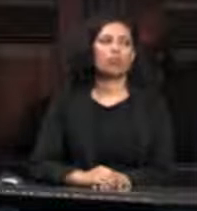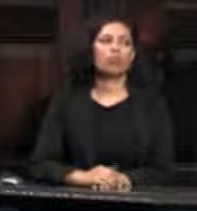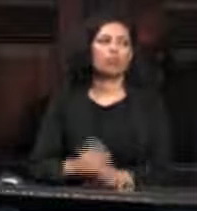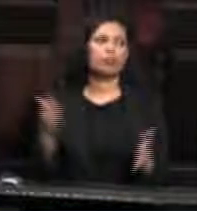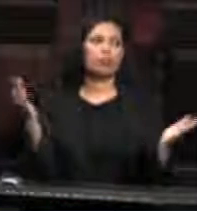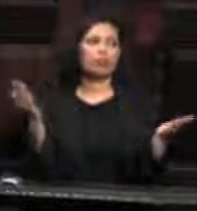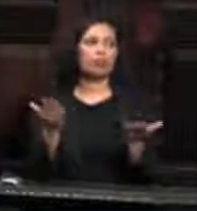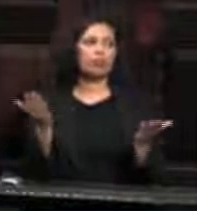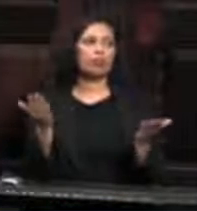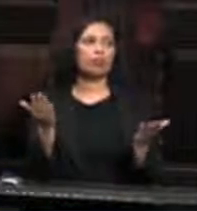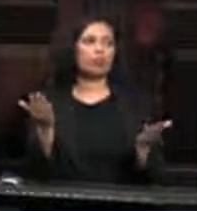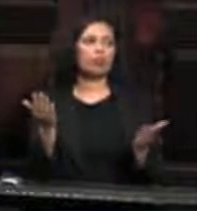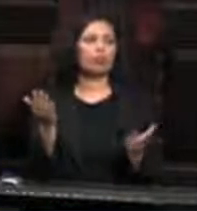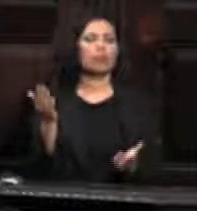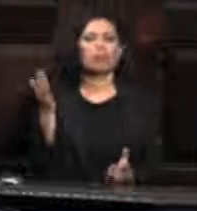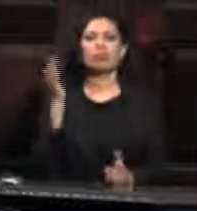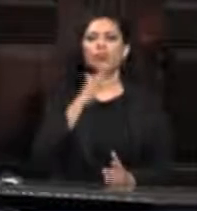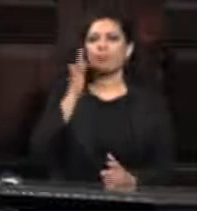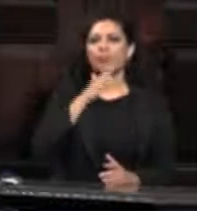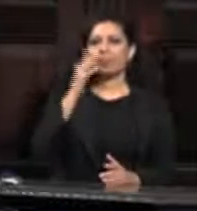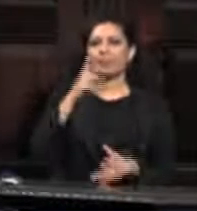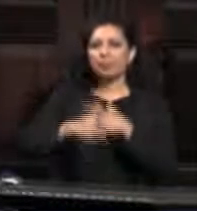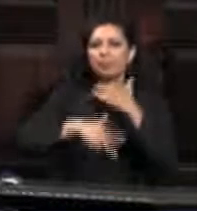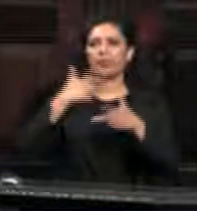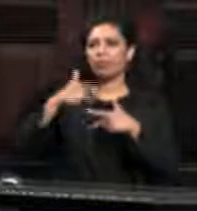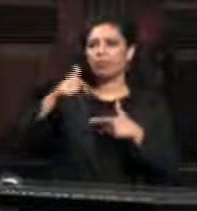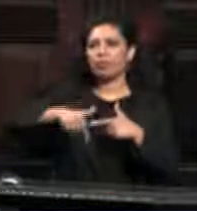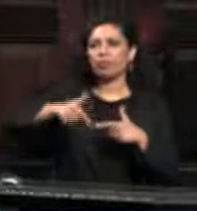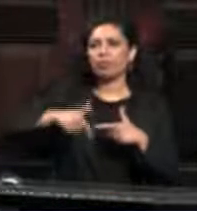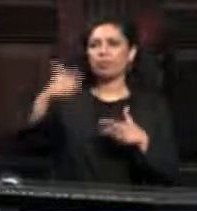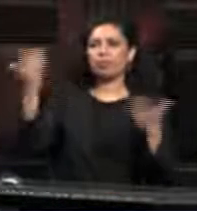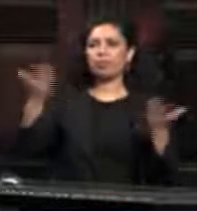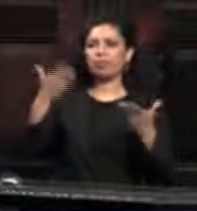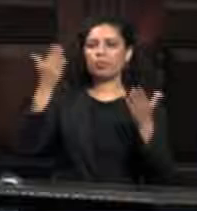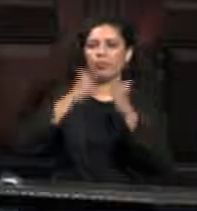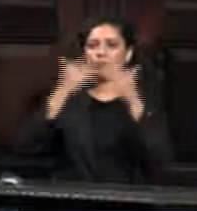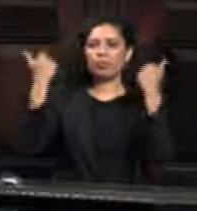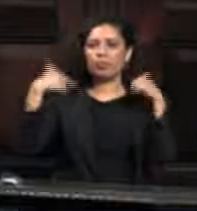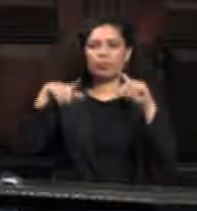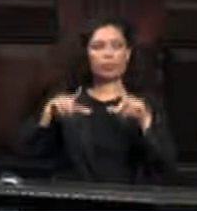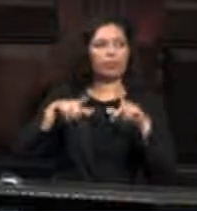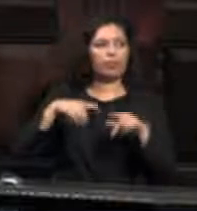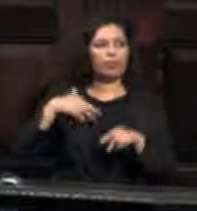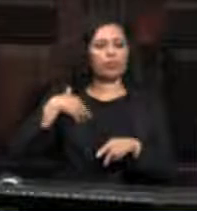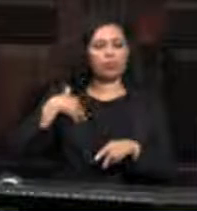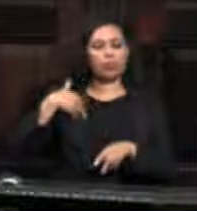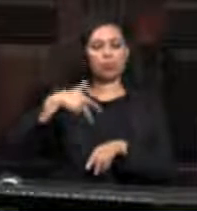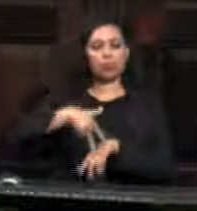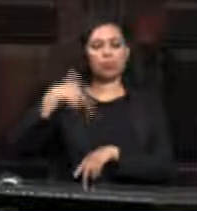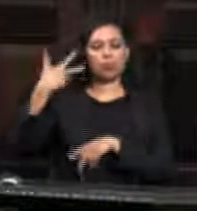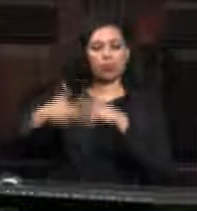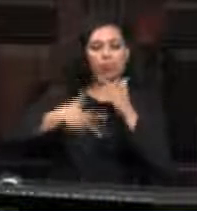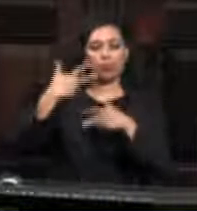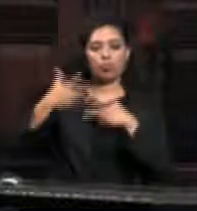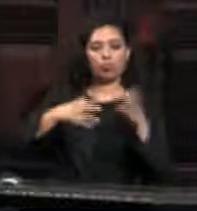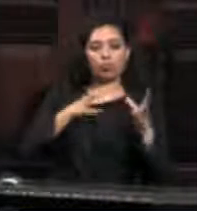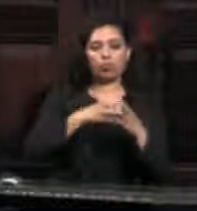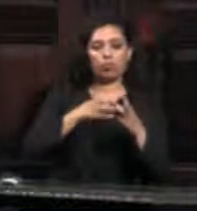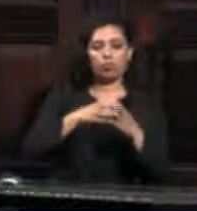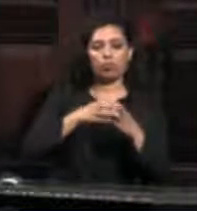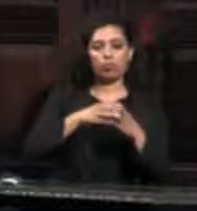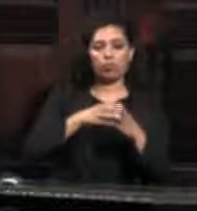Brevemente sobre o acontecido hoje aqui nessa casa, a minha posição, a posição do Partido